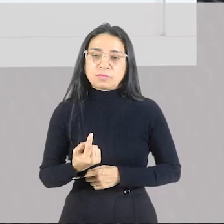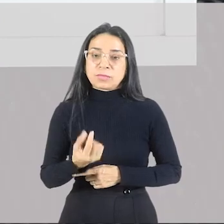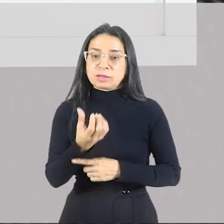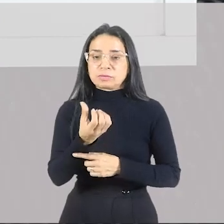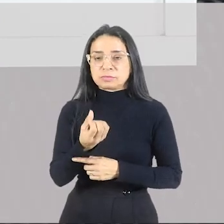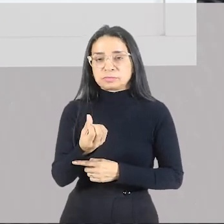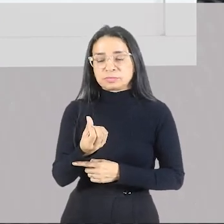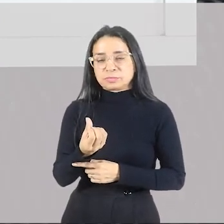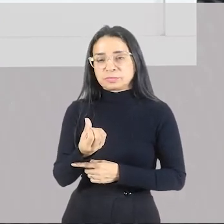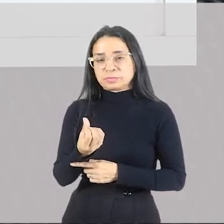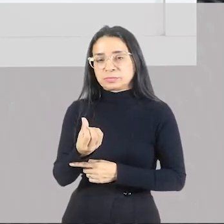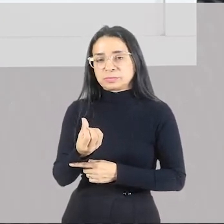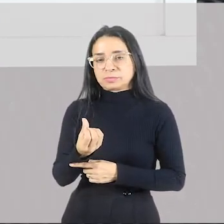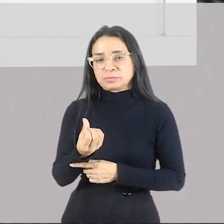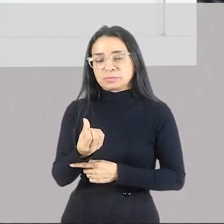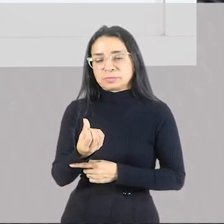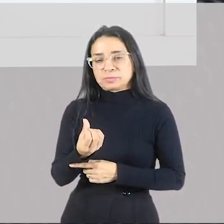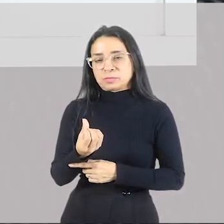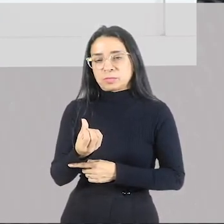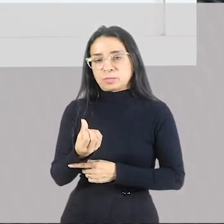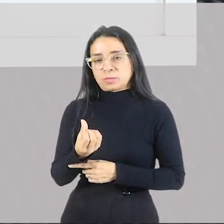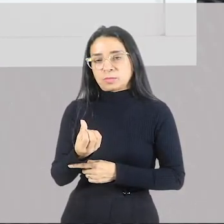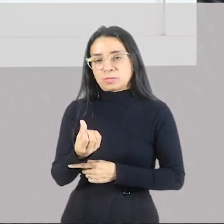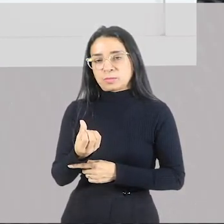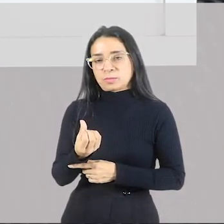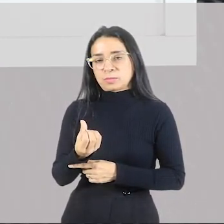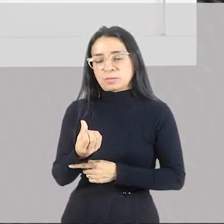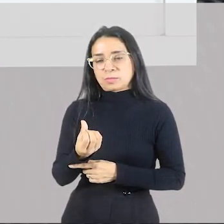6. E aqui 10 menos